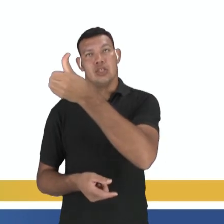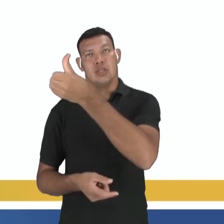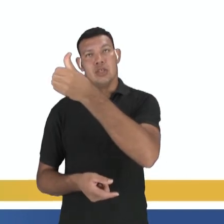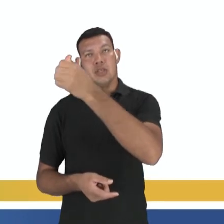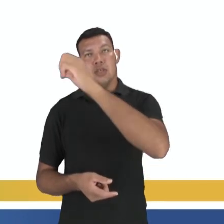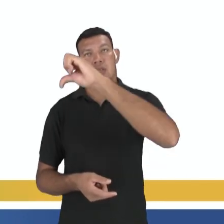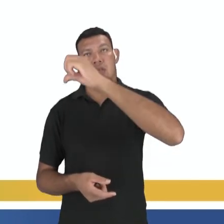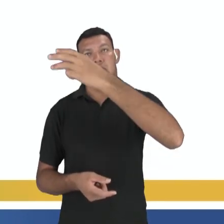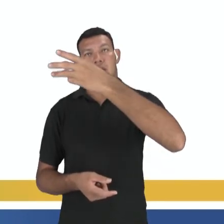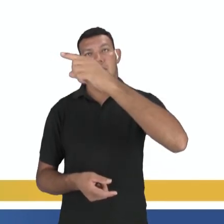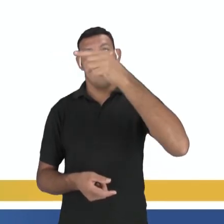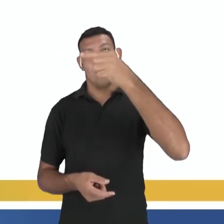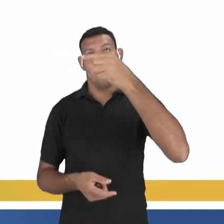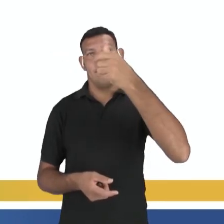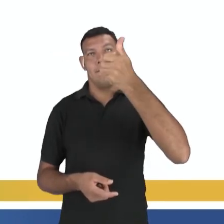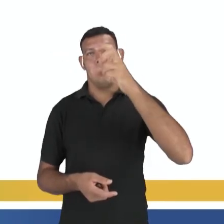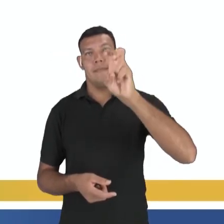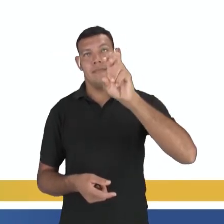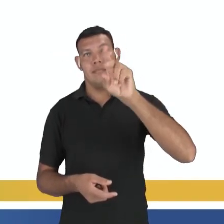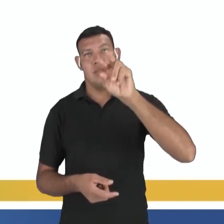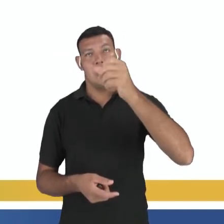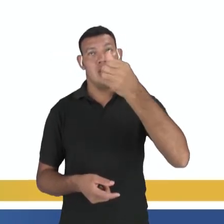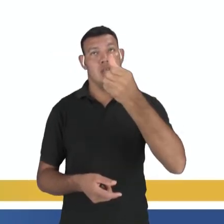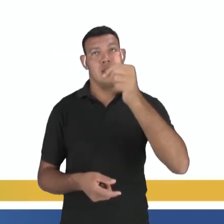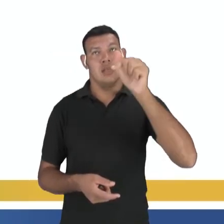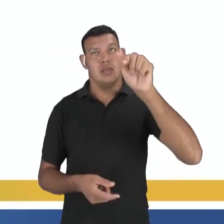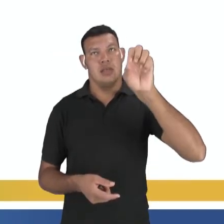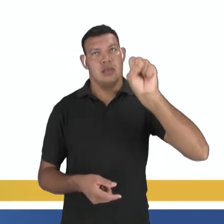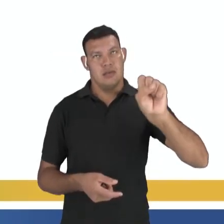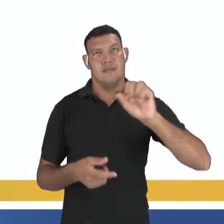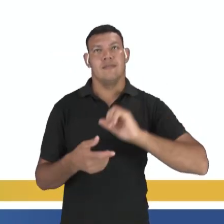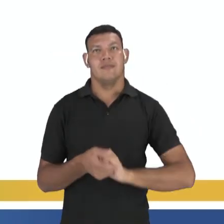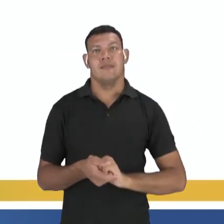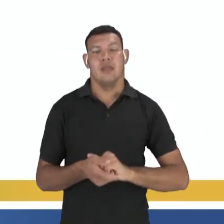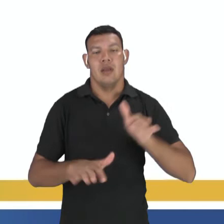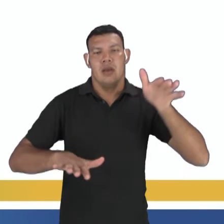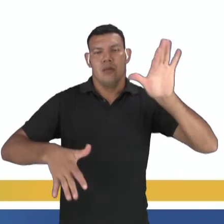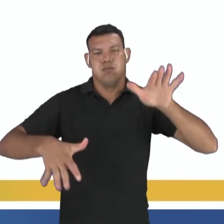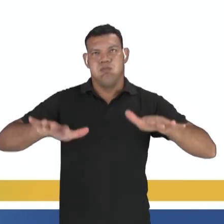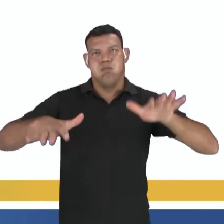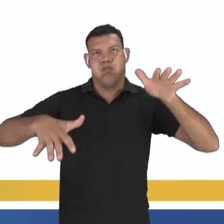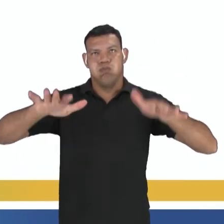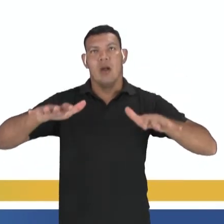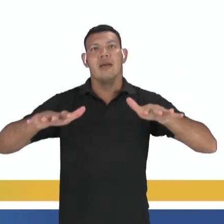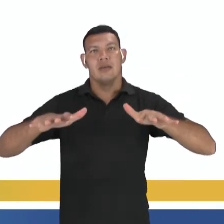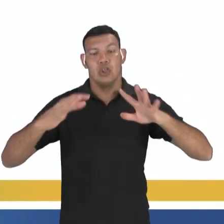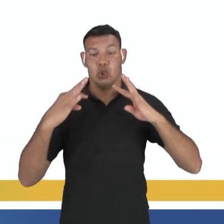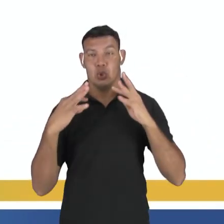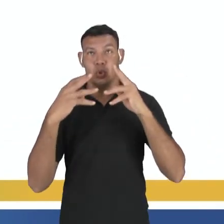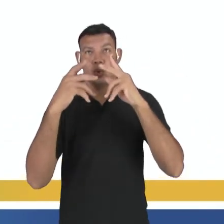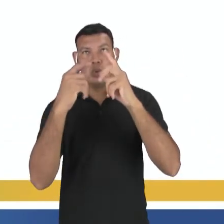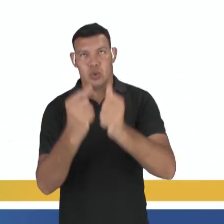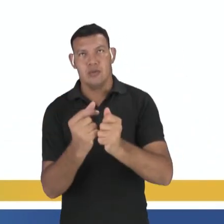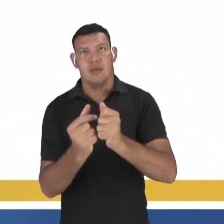678. Certinho? Qual vai ser a média? Ali ele fala, total de mortos,